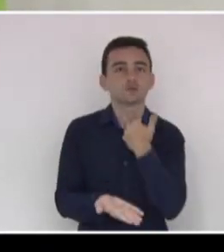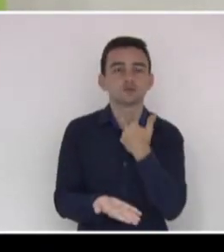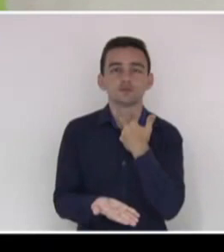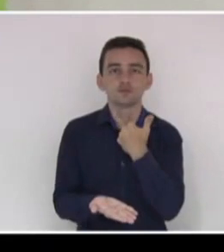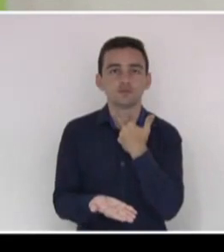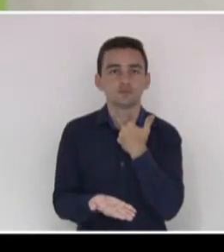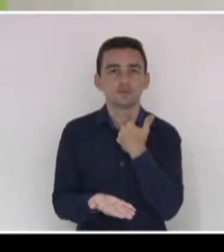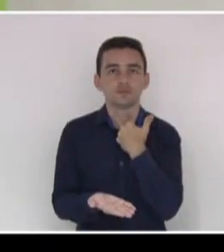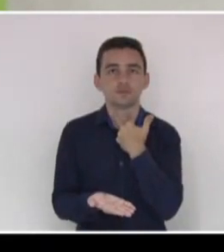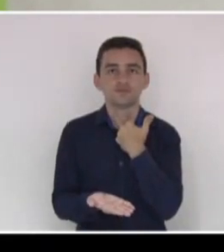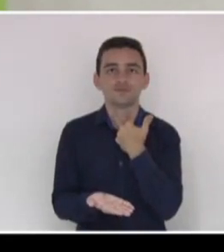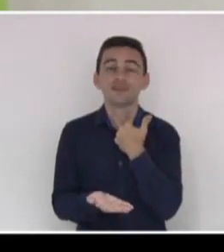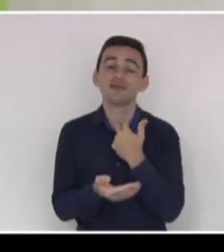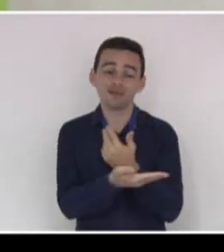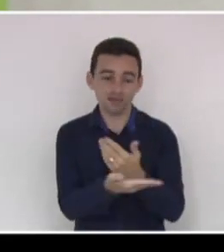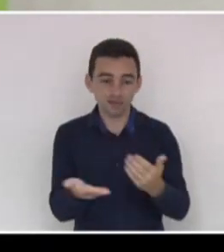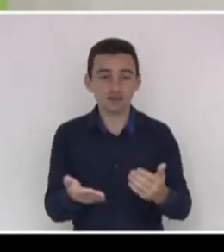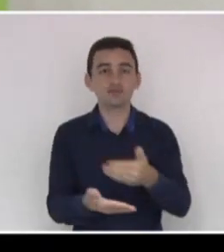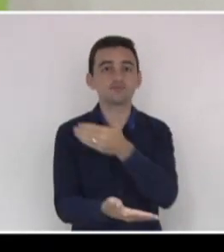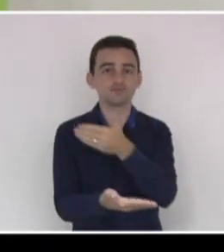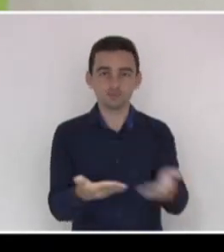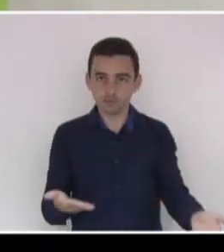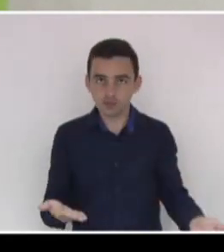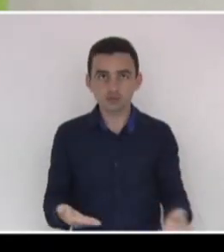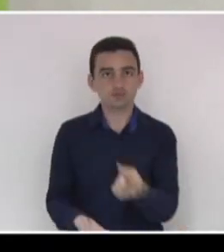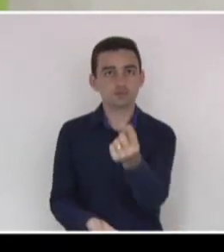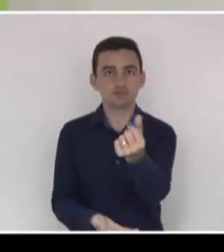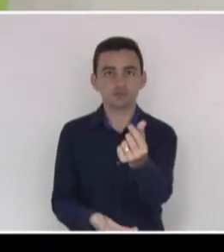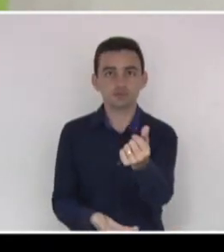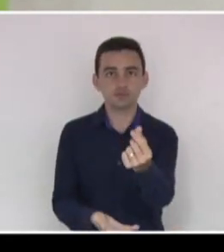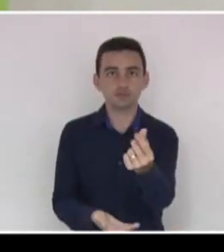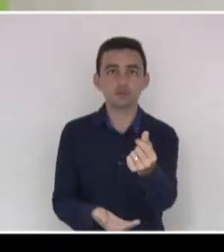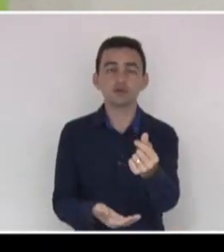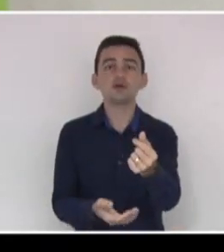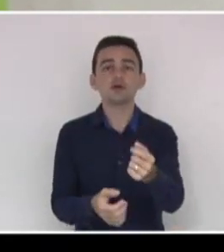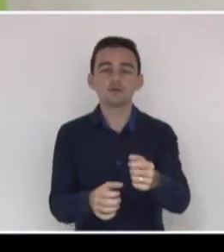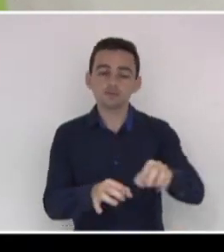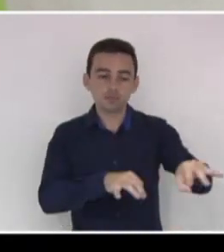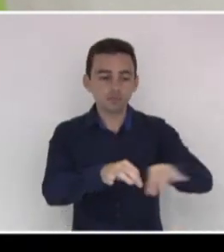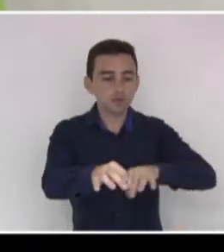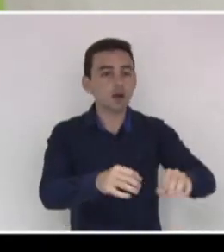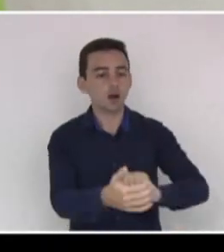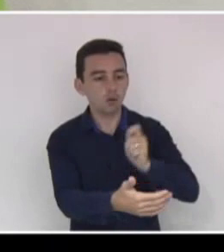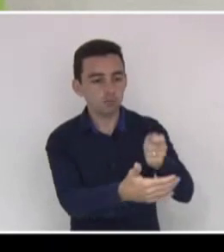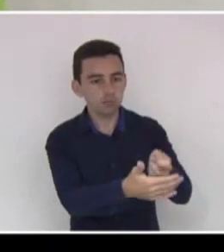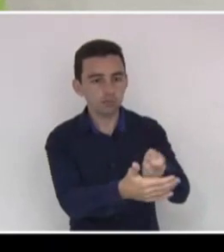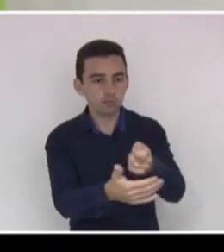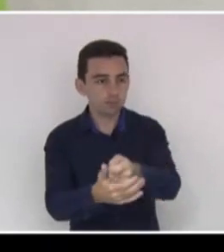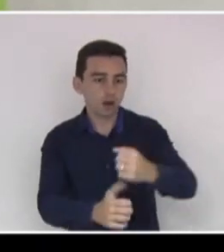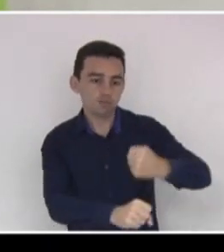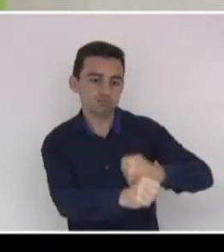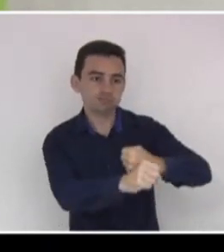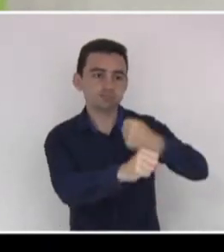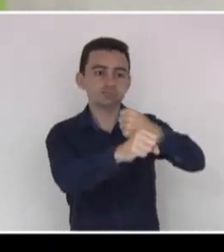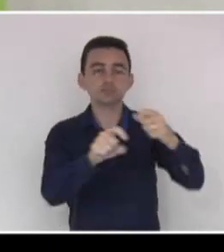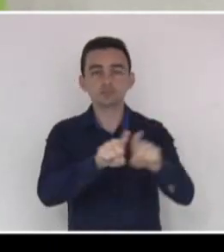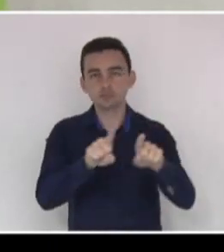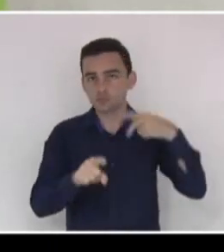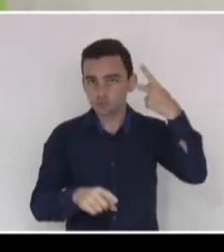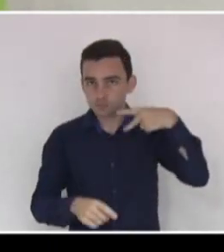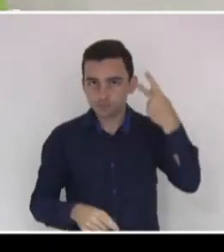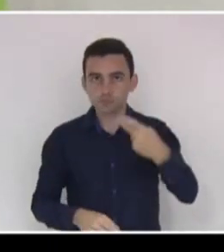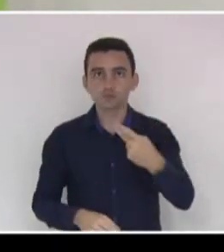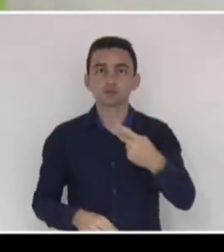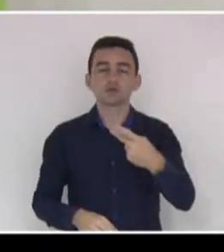seja, deixam de ter mais recursos para obras de infraestrutura e políticas públicas.